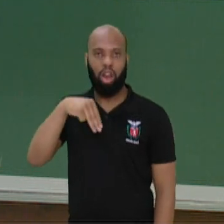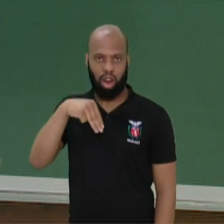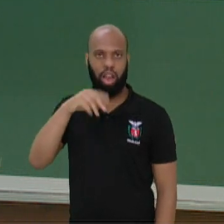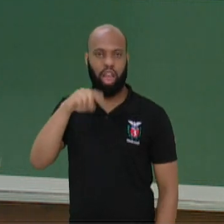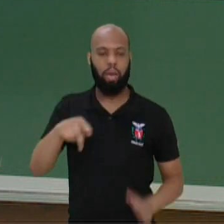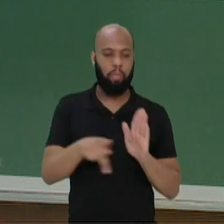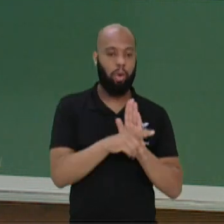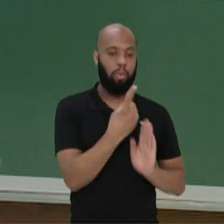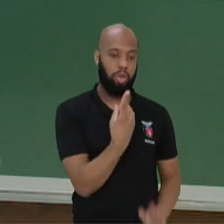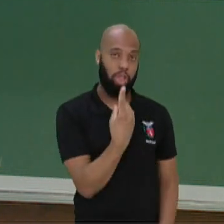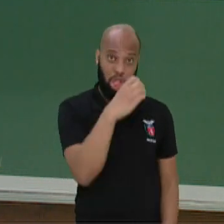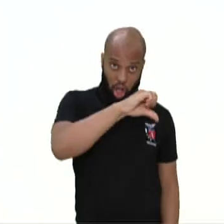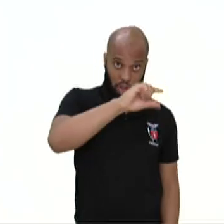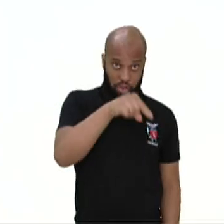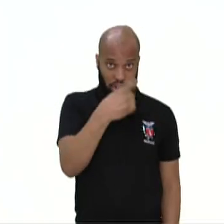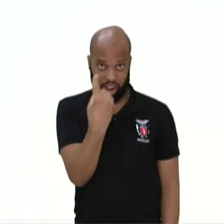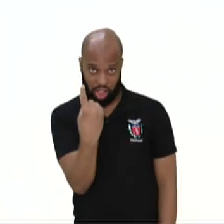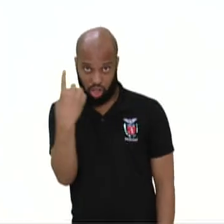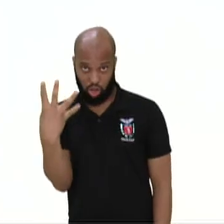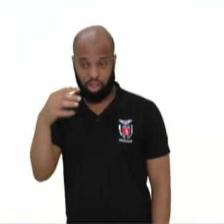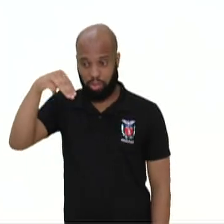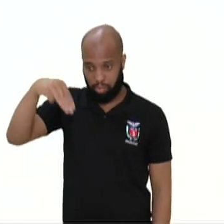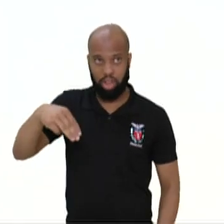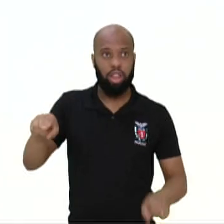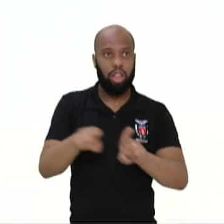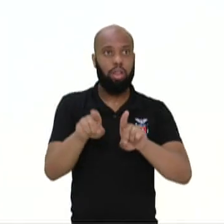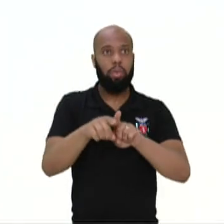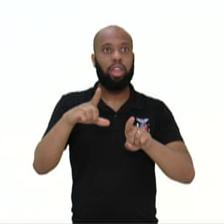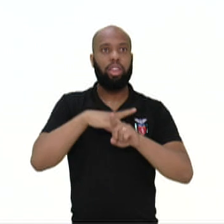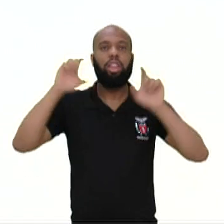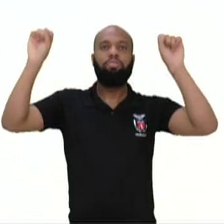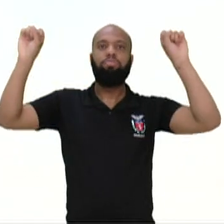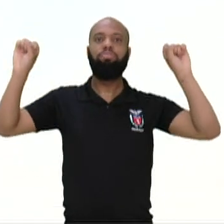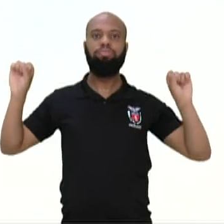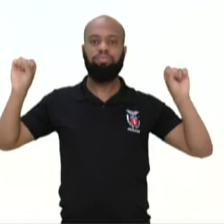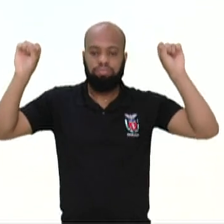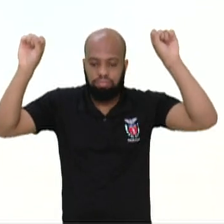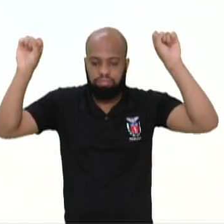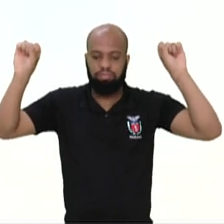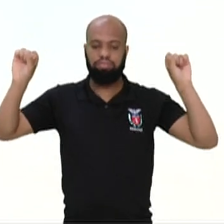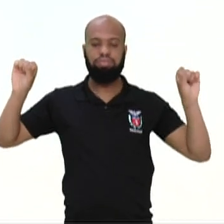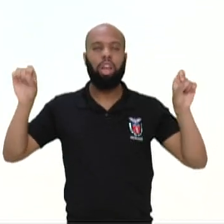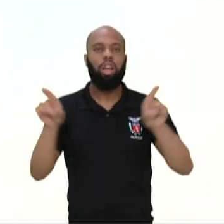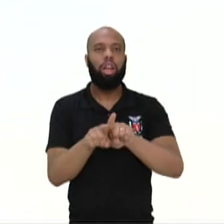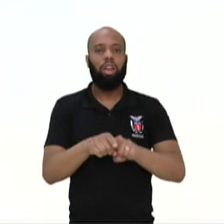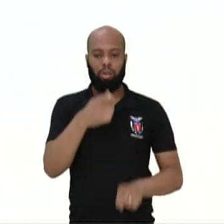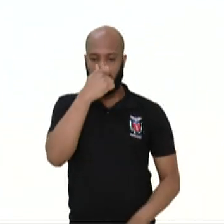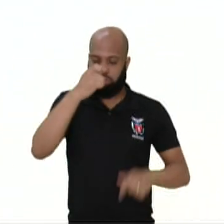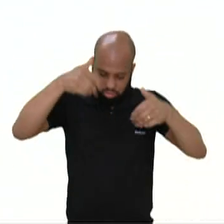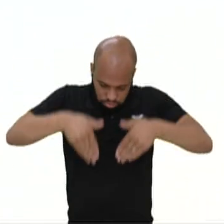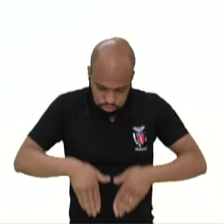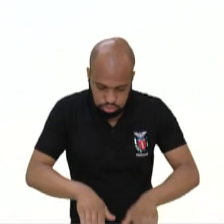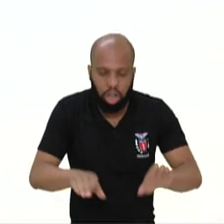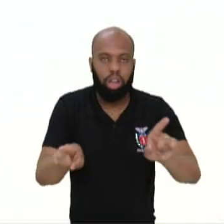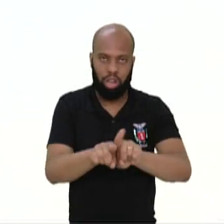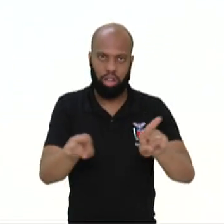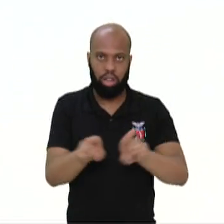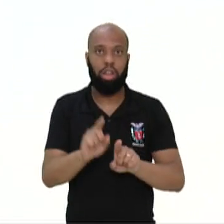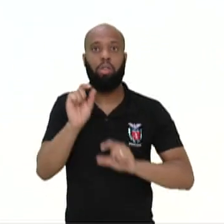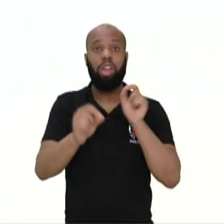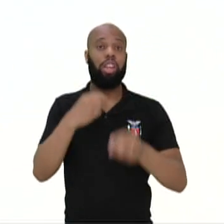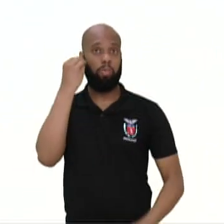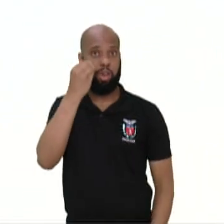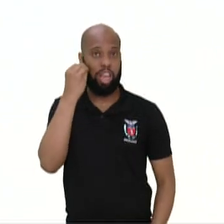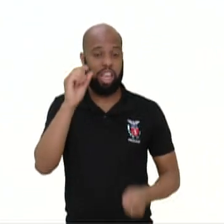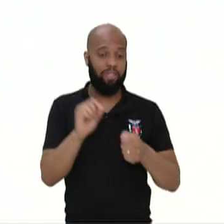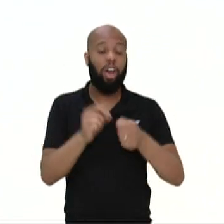metros, a barra tração em barra fixa e temos também o mergulho. Como nós falamos, é um teste